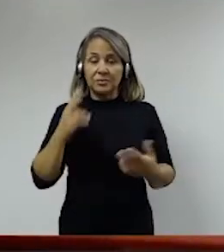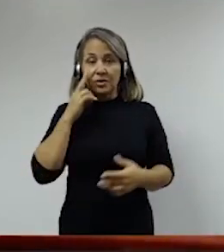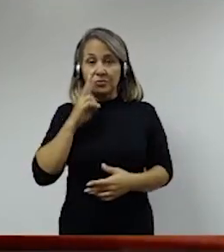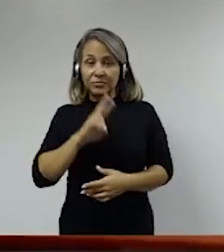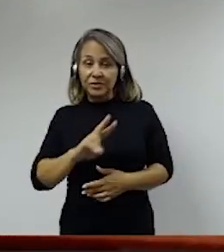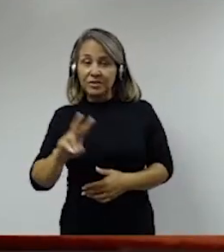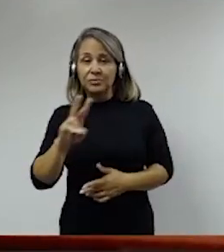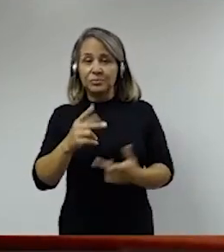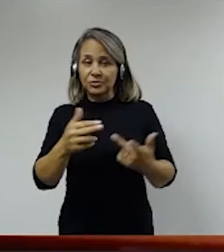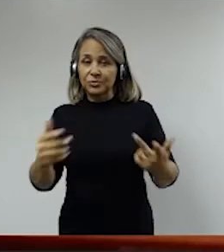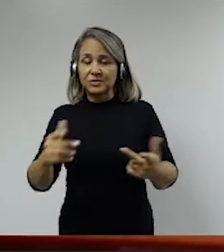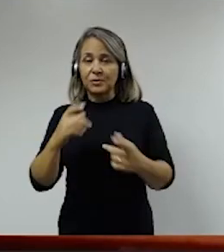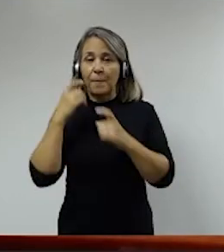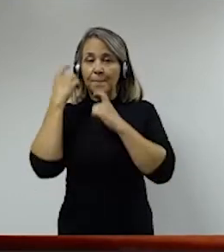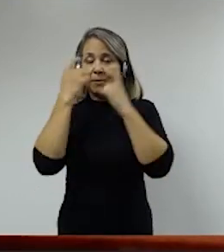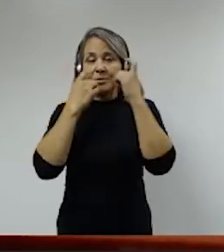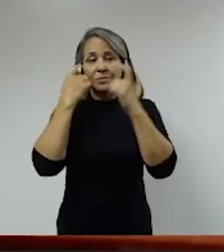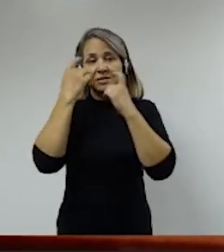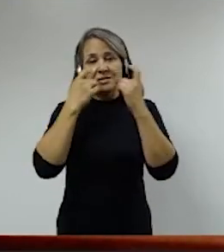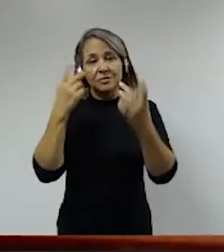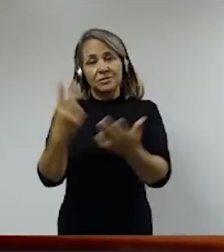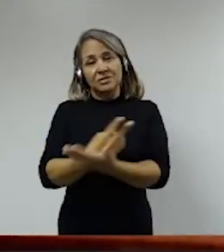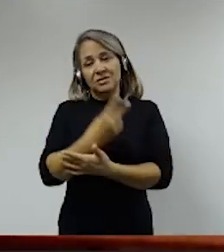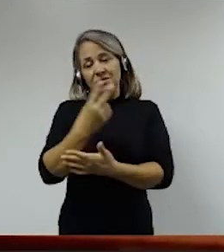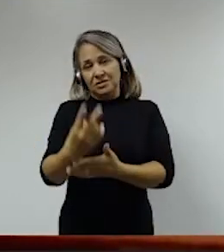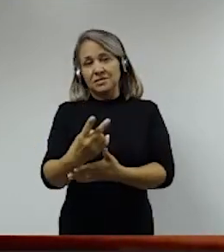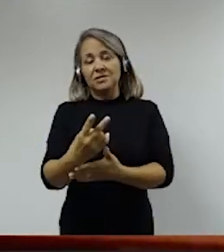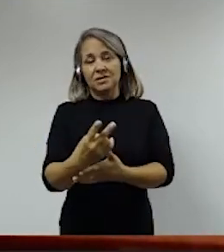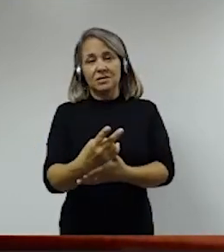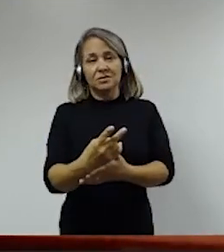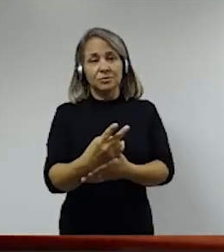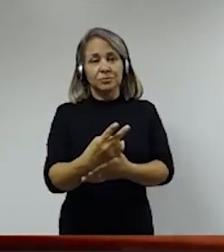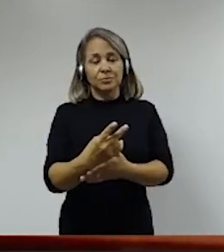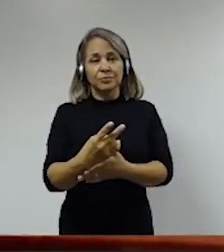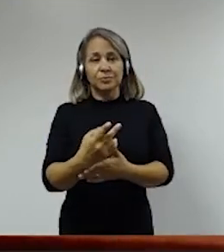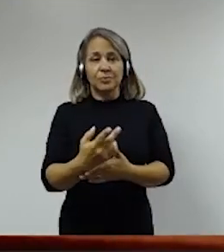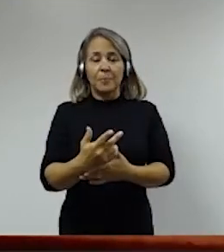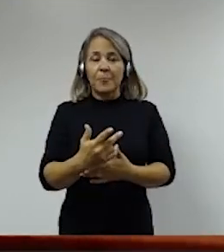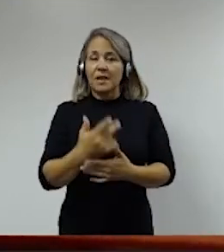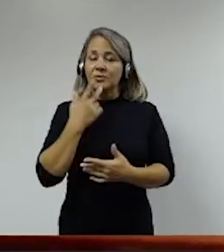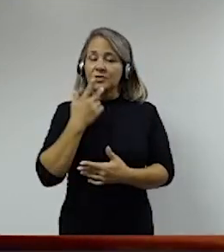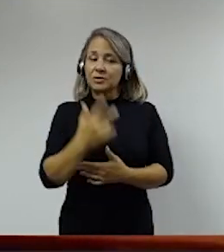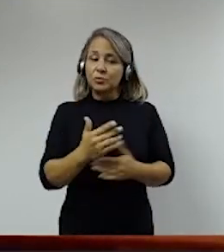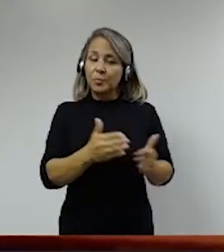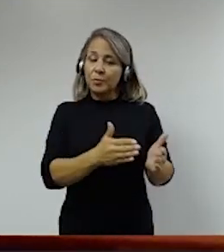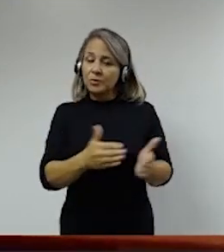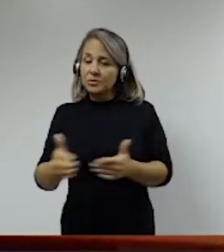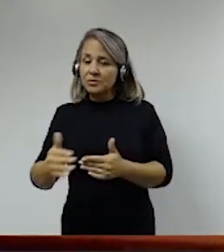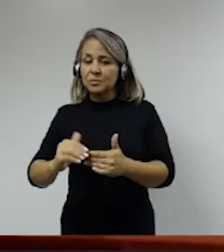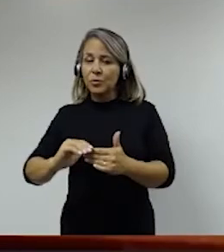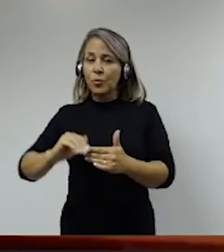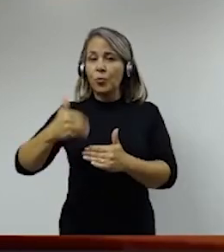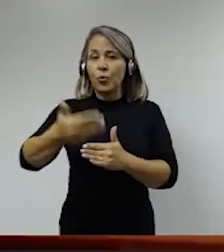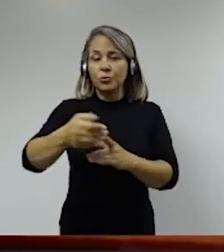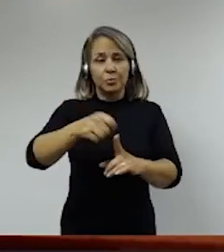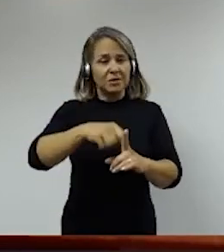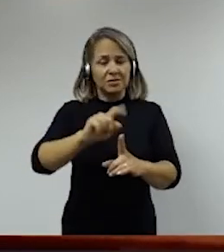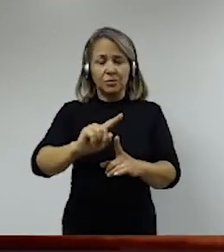muita preocupação o que vai acontecer aí nos próximos, não estou dizendo nos próximos meses, eu estou falando do próximo ano, talvez até o final